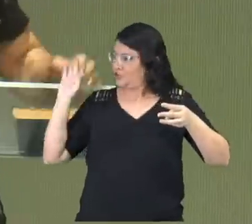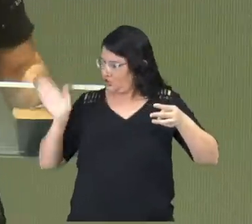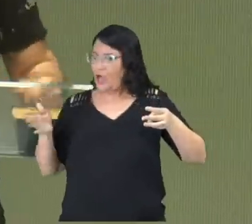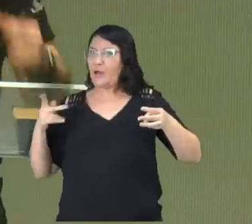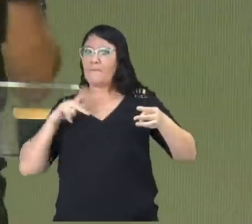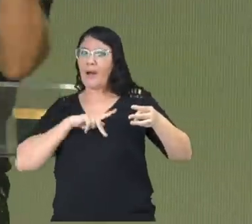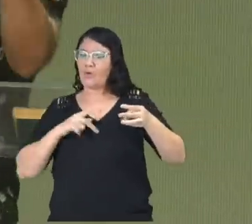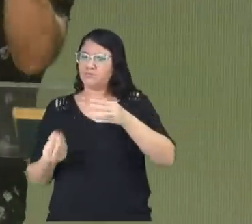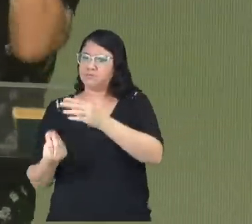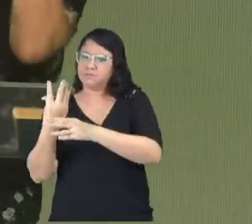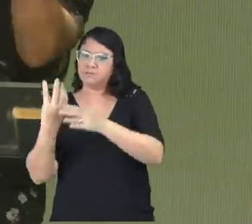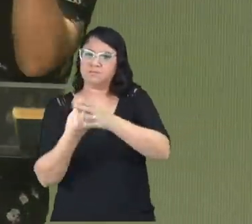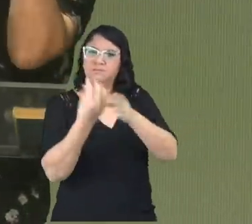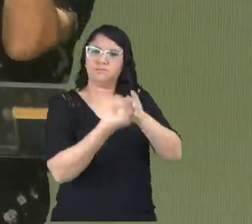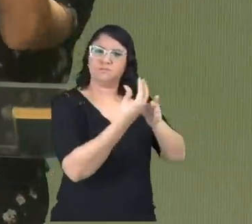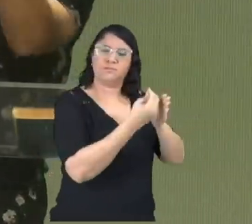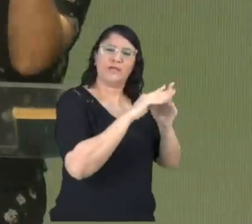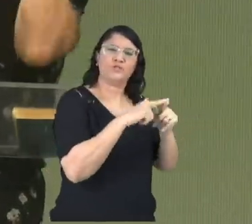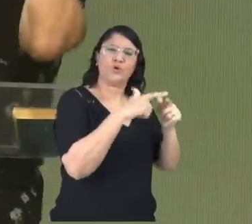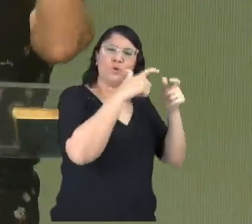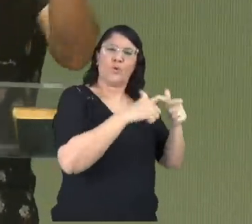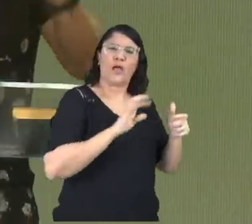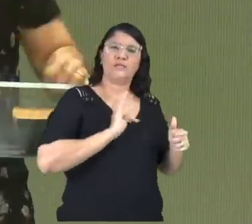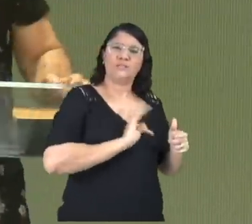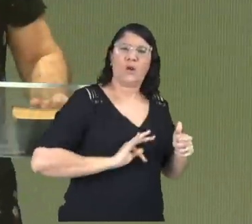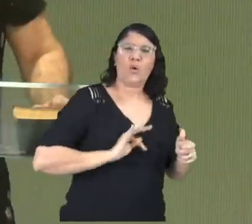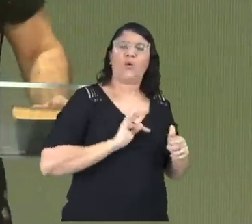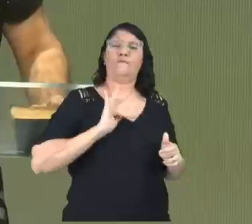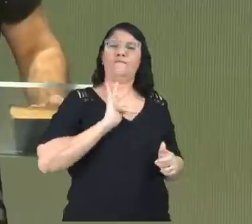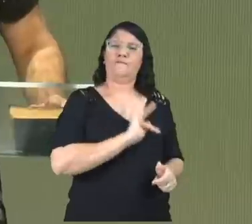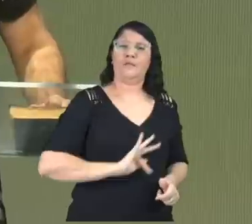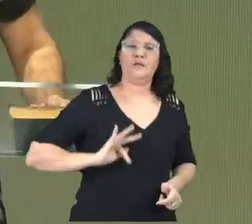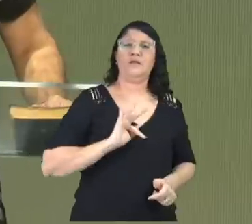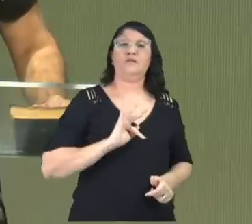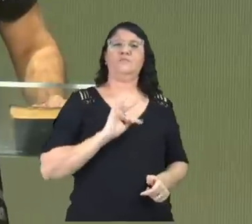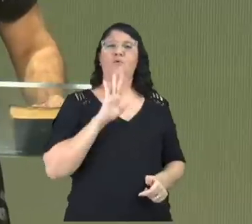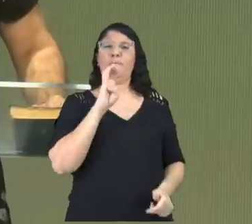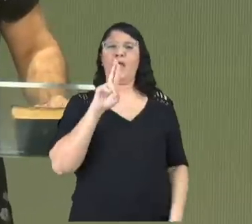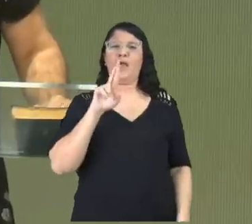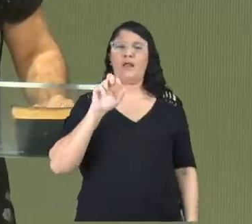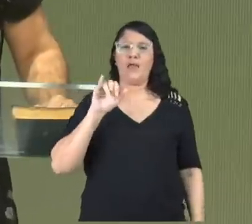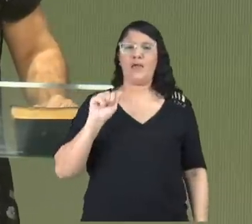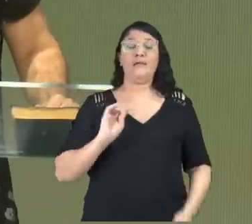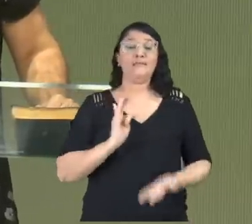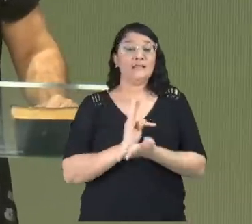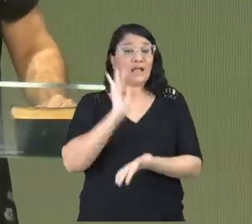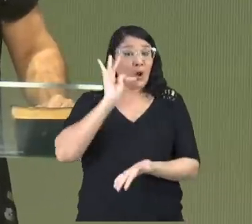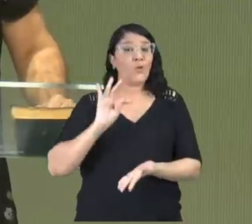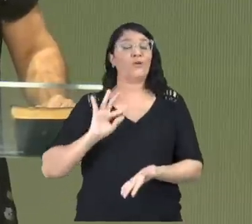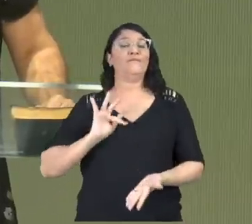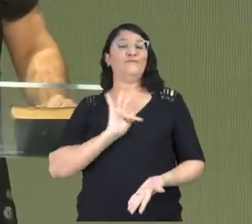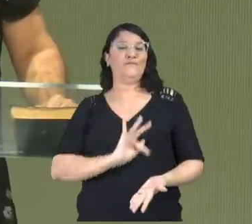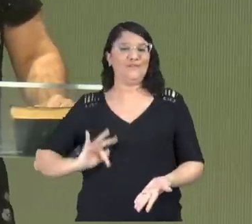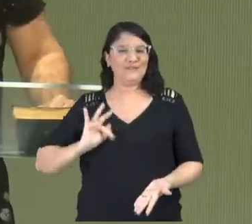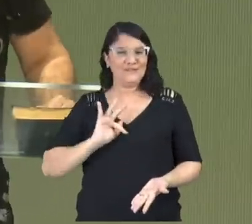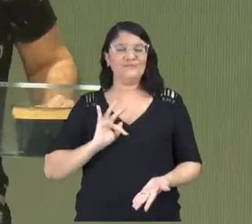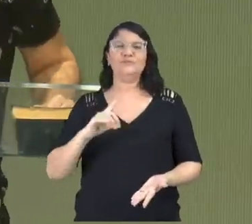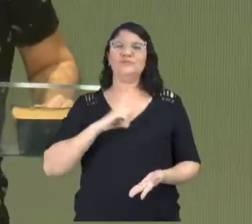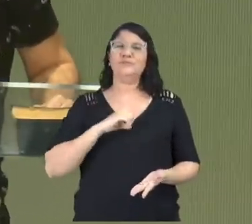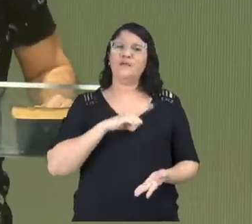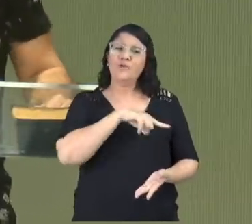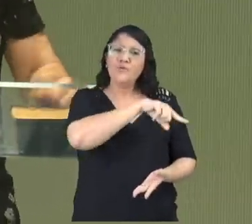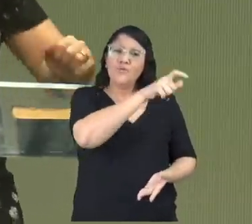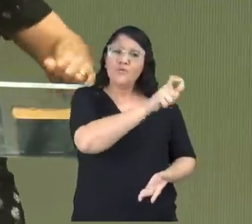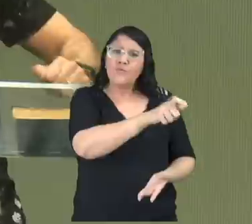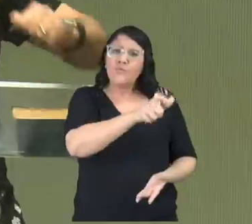igrejas em várias cidades, Bereia, Tessalônica, Filipos, o quanto aqueles irmãos eram generosos